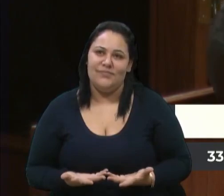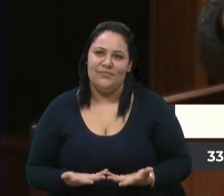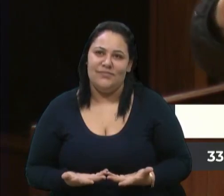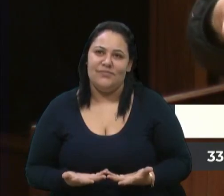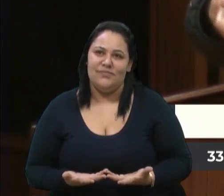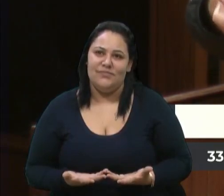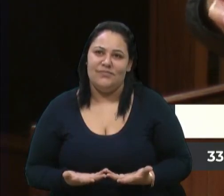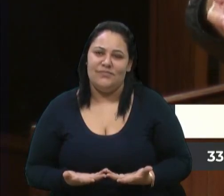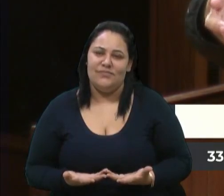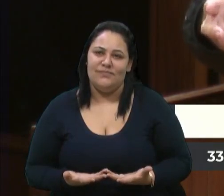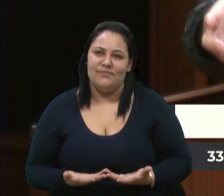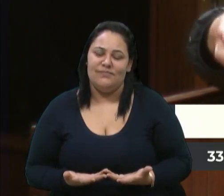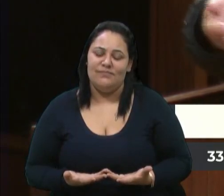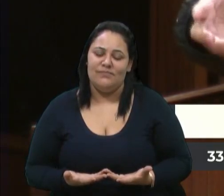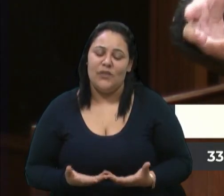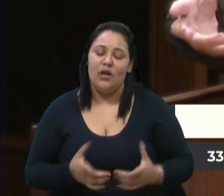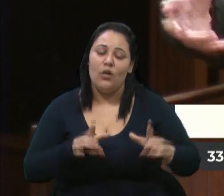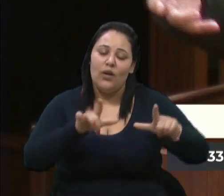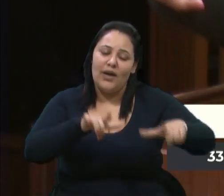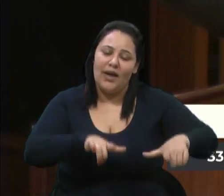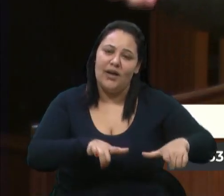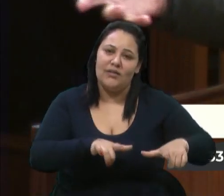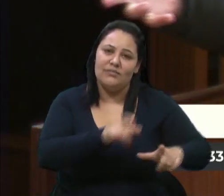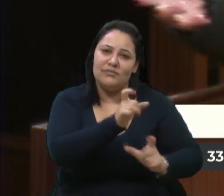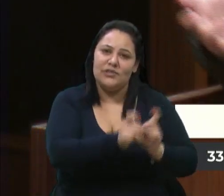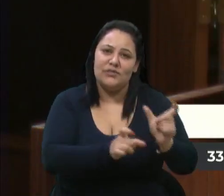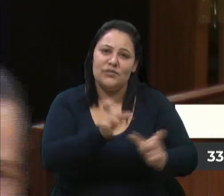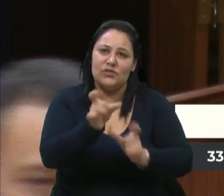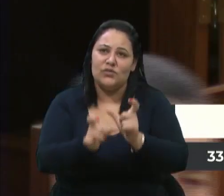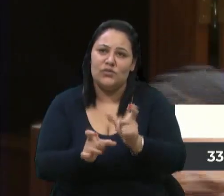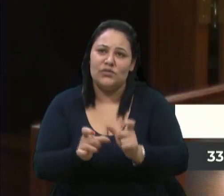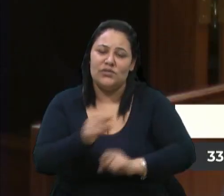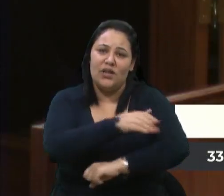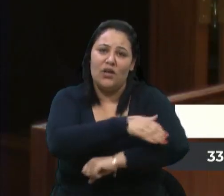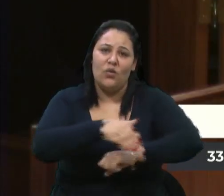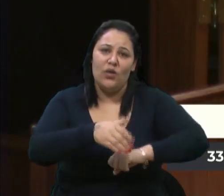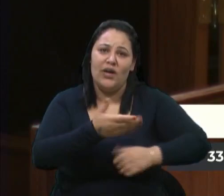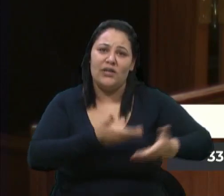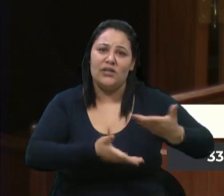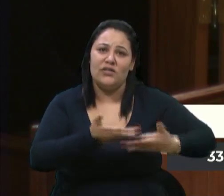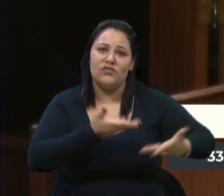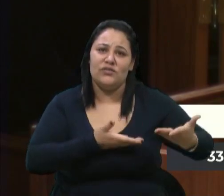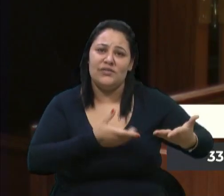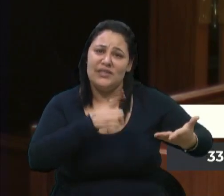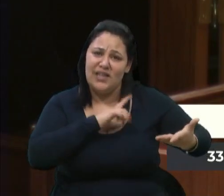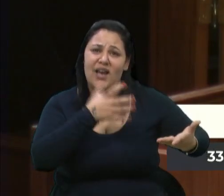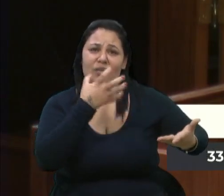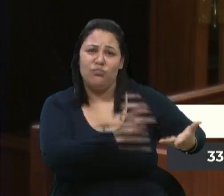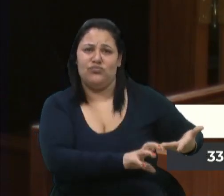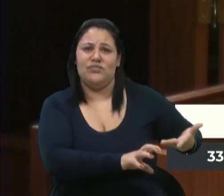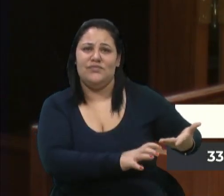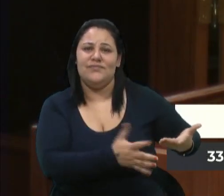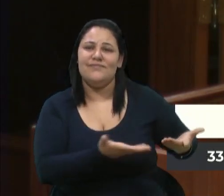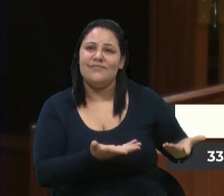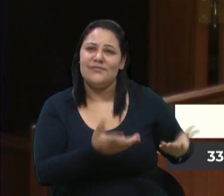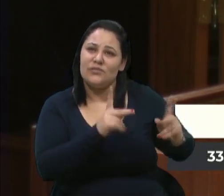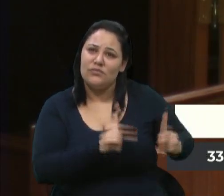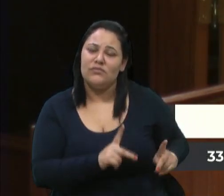os moradores em situação na rua são atendidos, há uma rejeição. Há uma